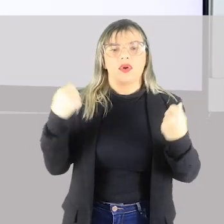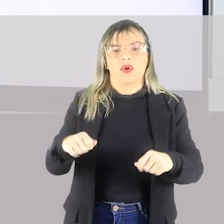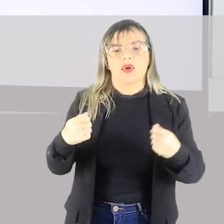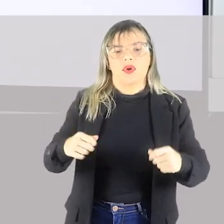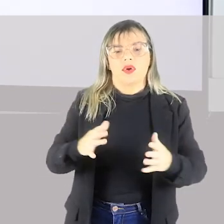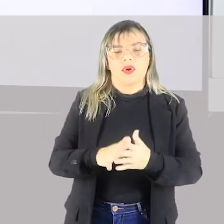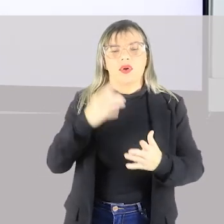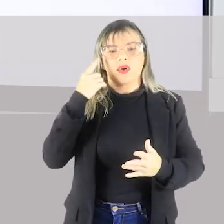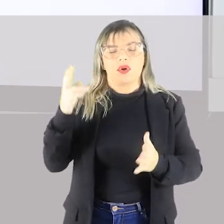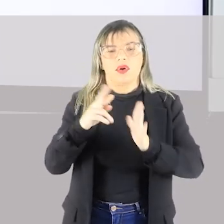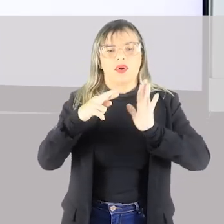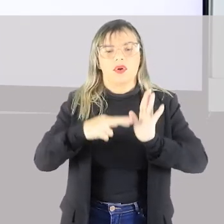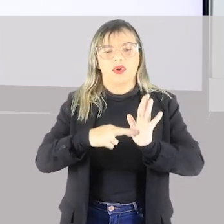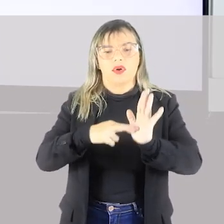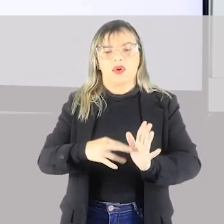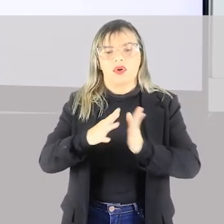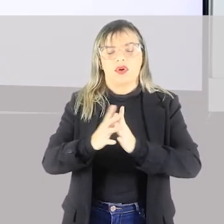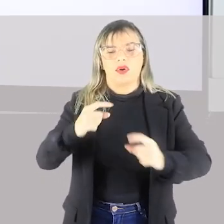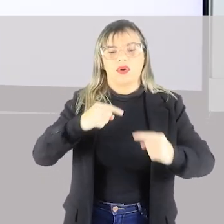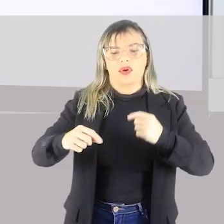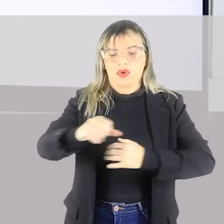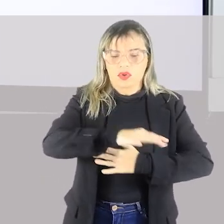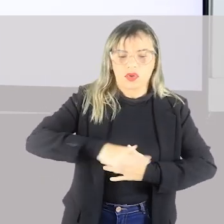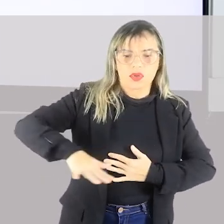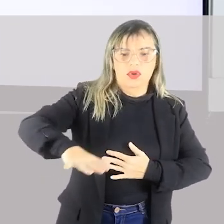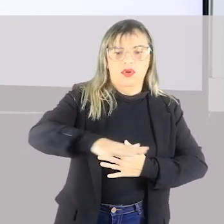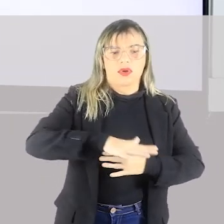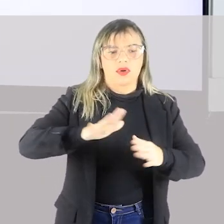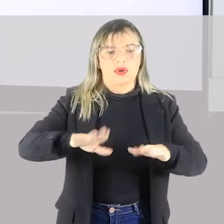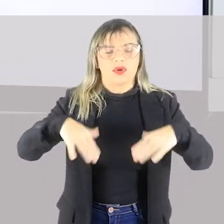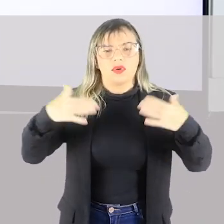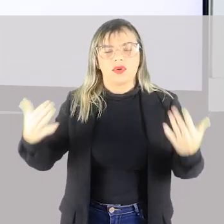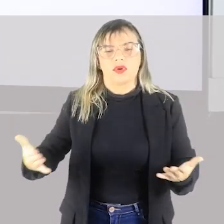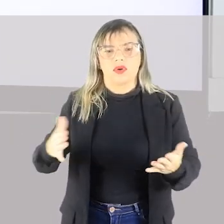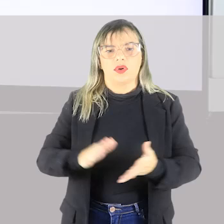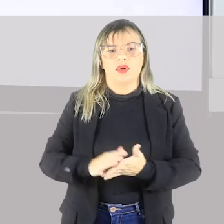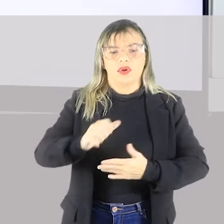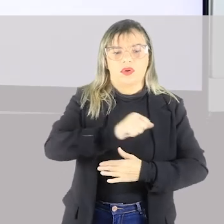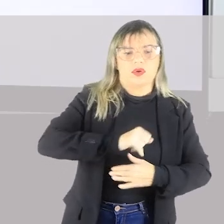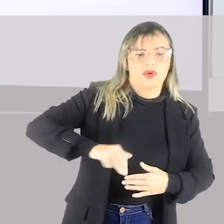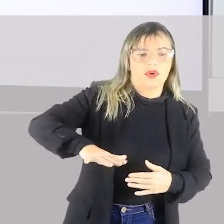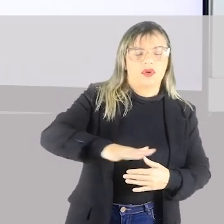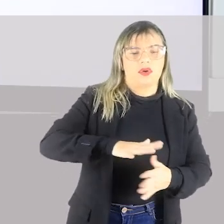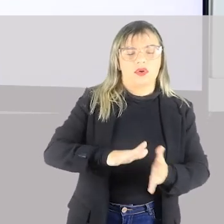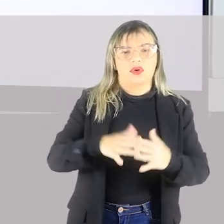necessariamente representa uma política espacial, uma política do espaço